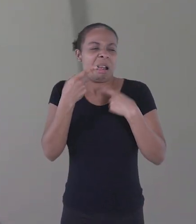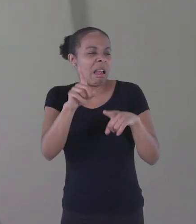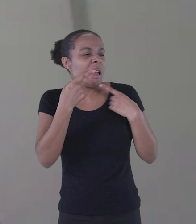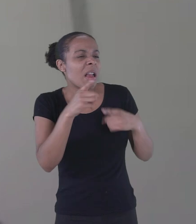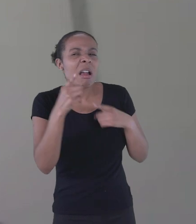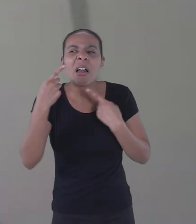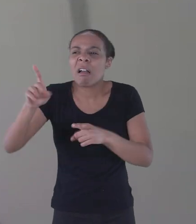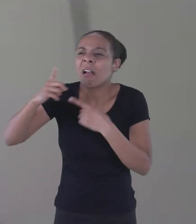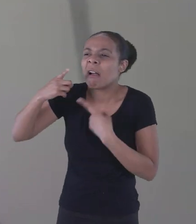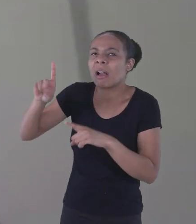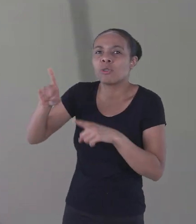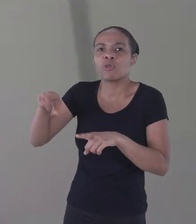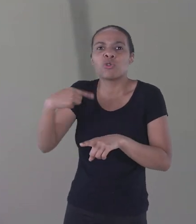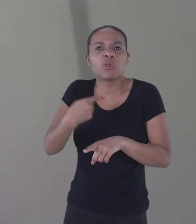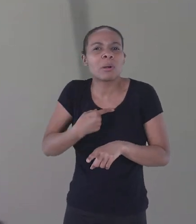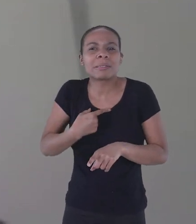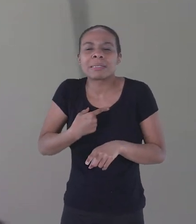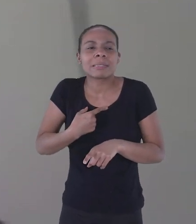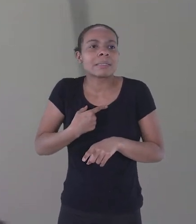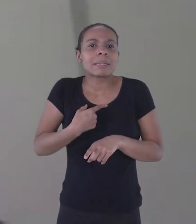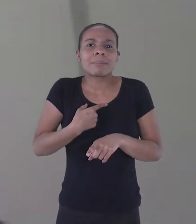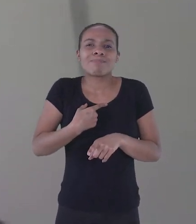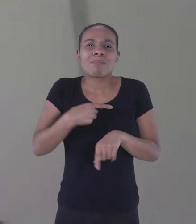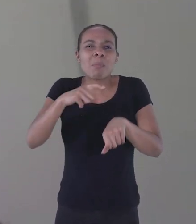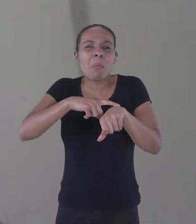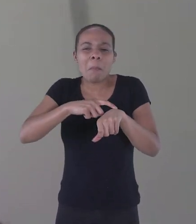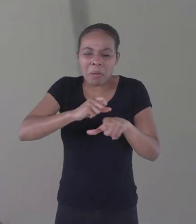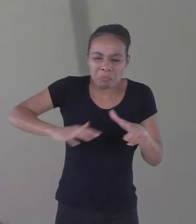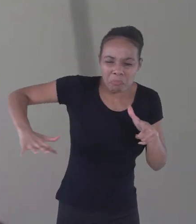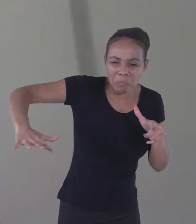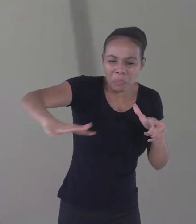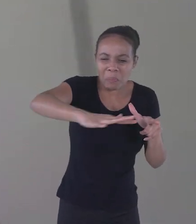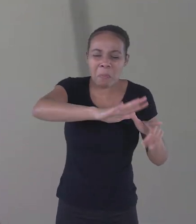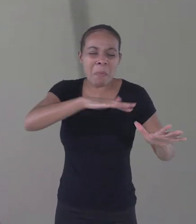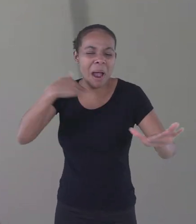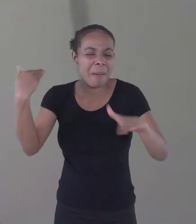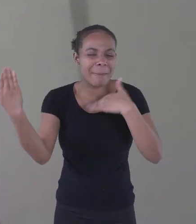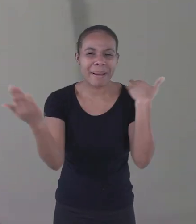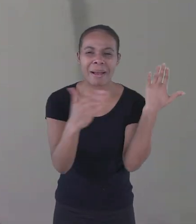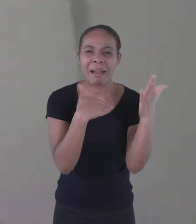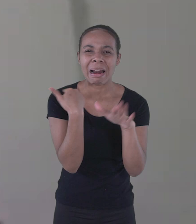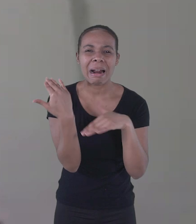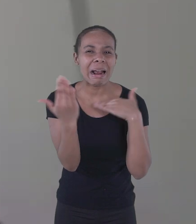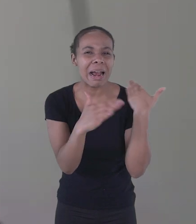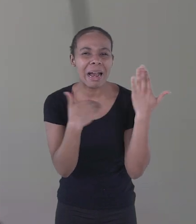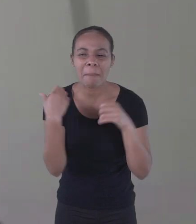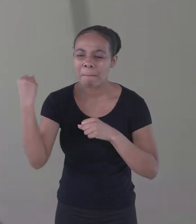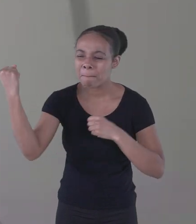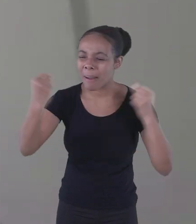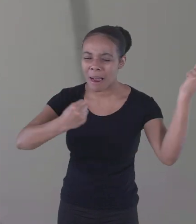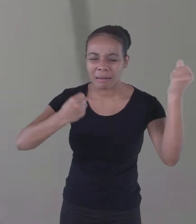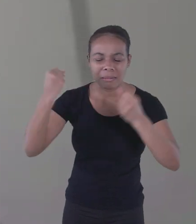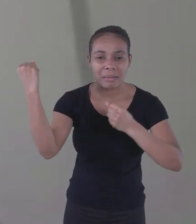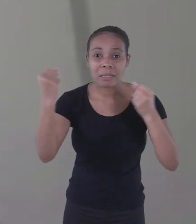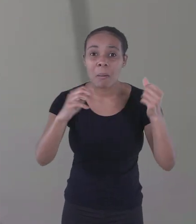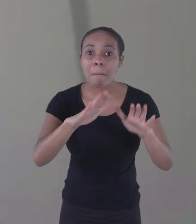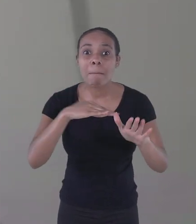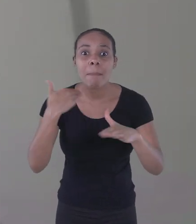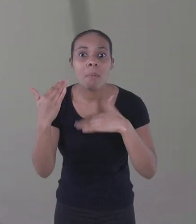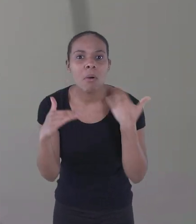manifestar, então, a nossa indignação diante desse genocídio. Genocídio, 300 mil